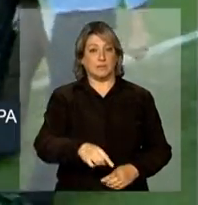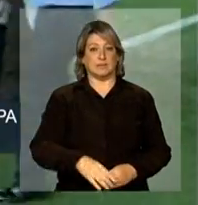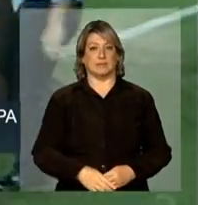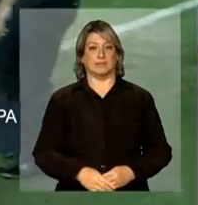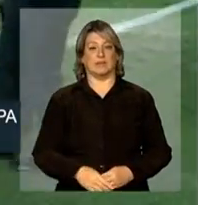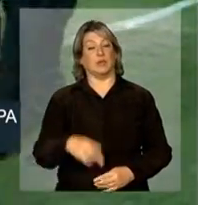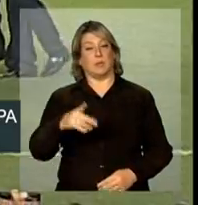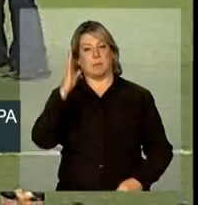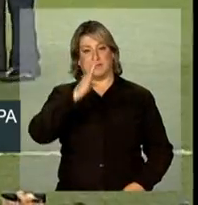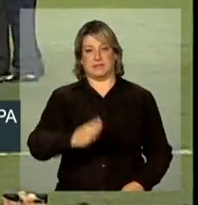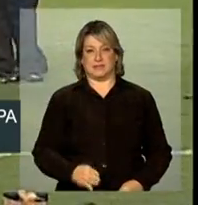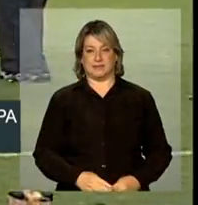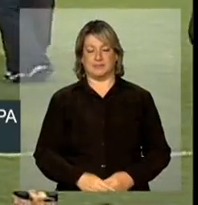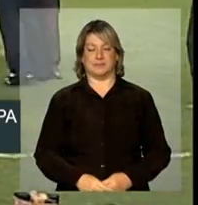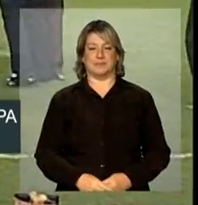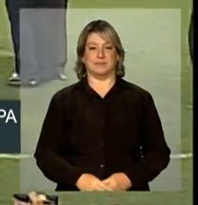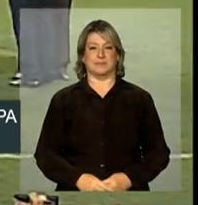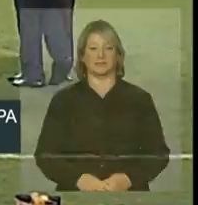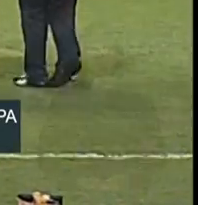do Brasil.